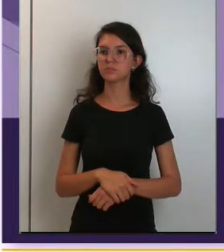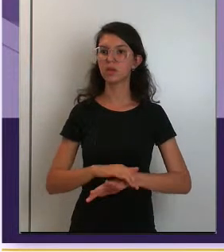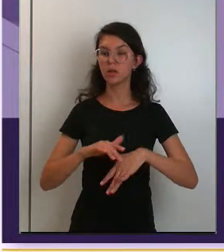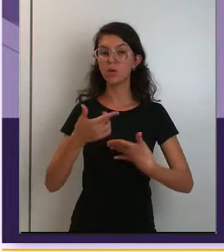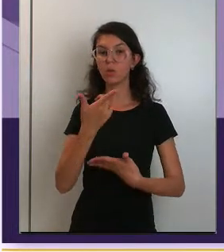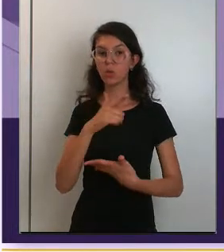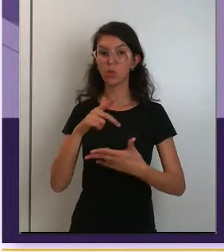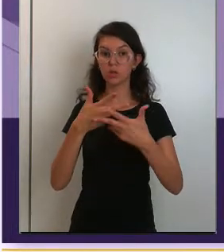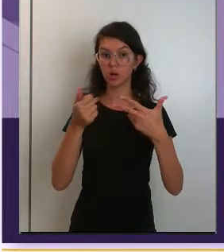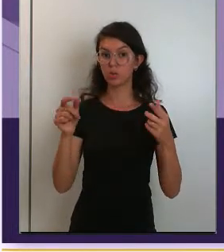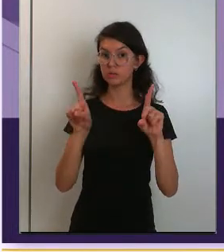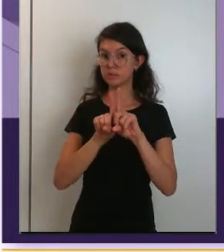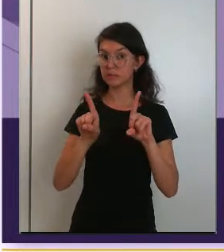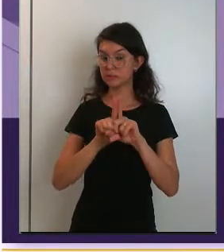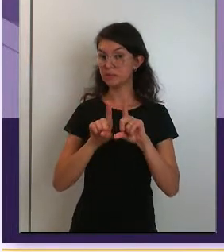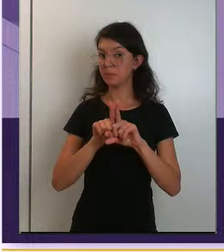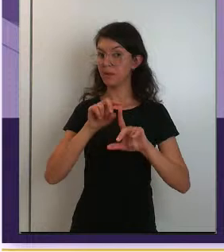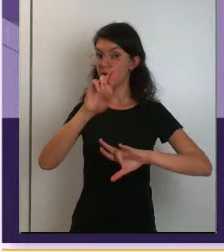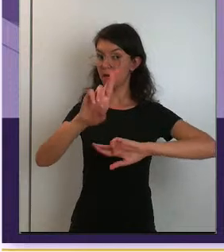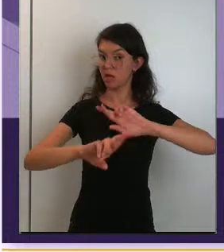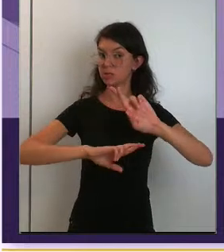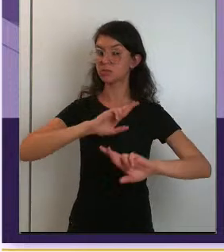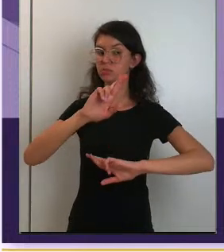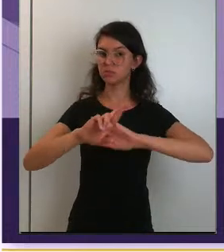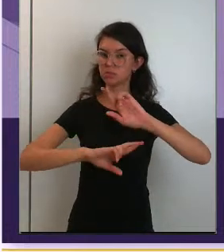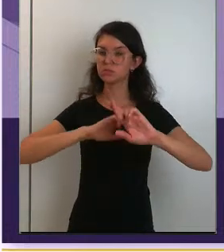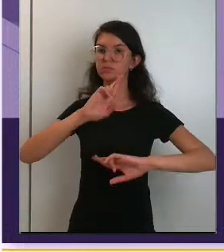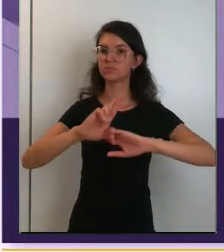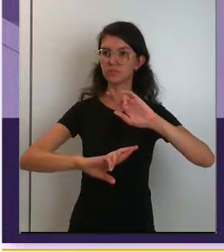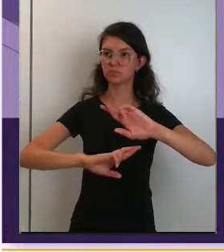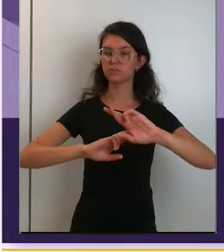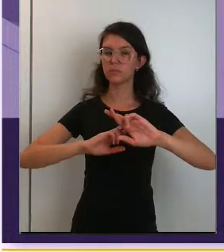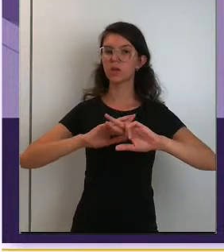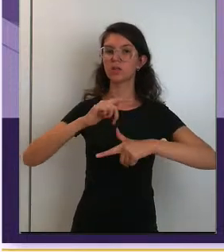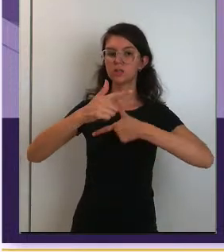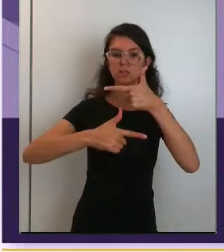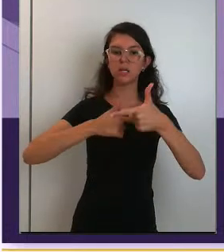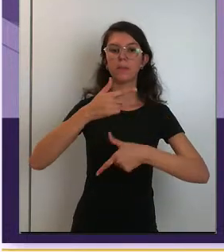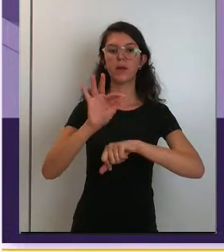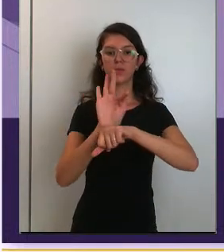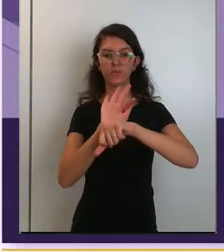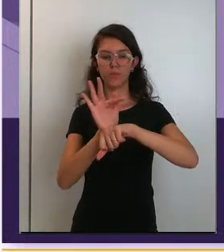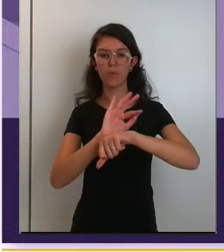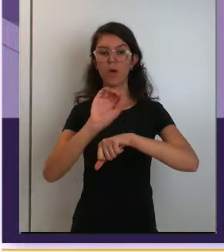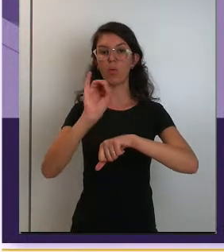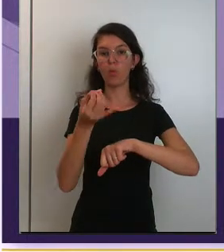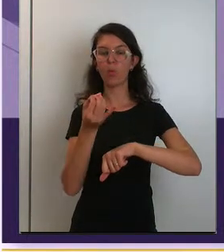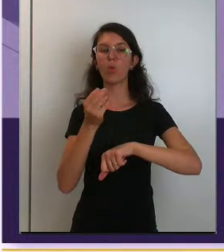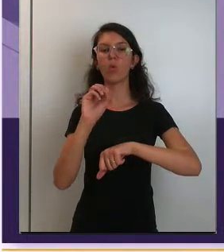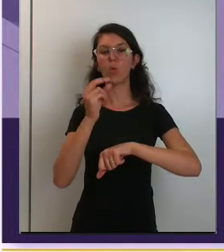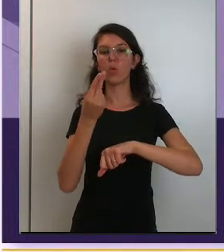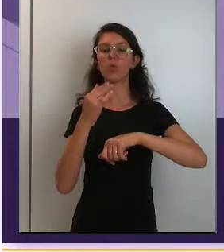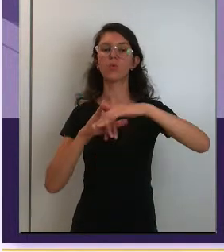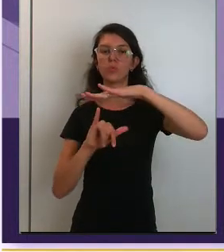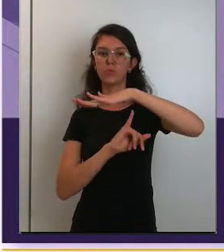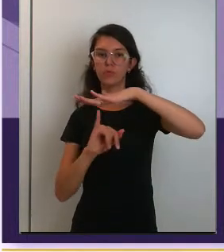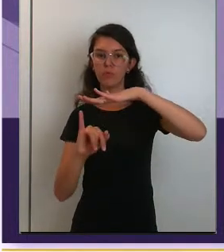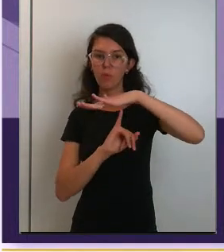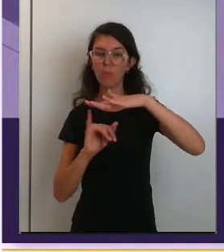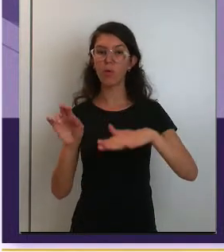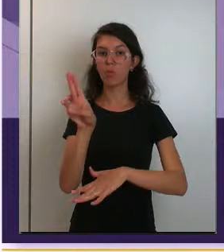também altamente correlacionado com a situação de trabalho formal ou informal, que é o uso